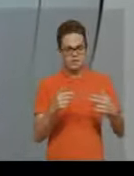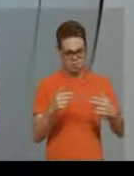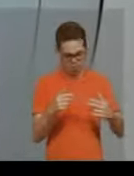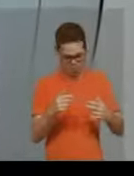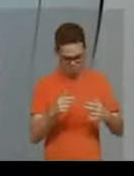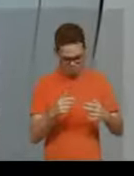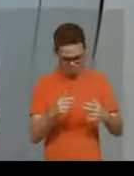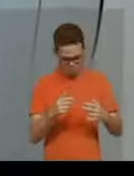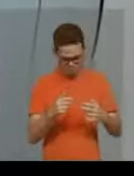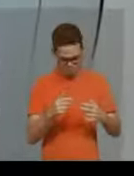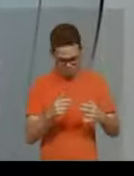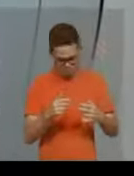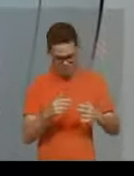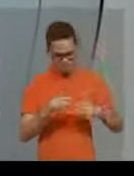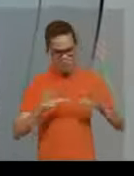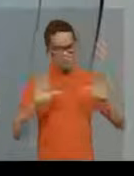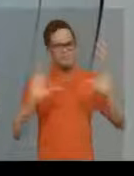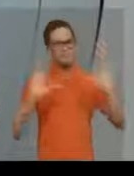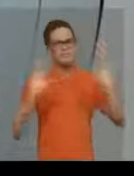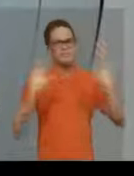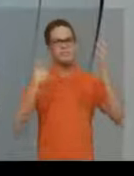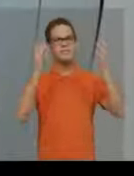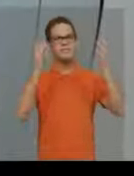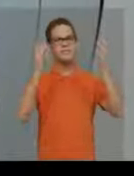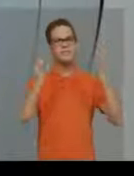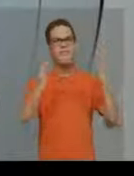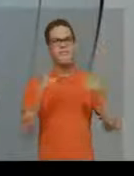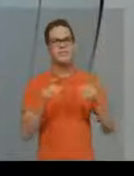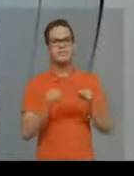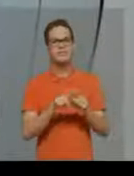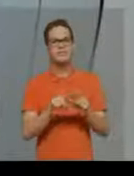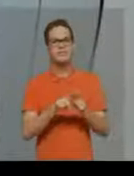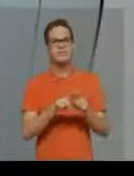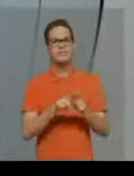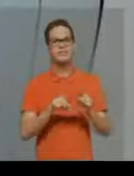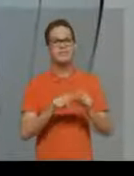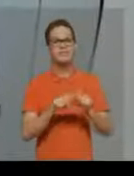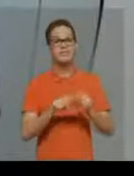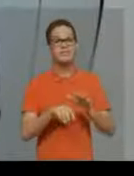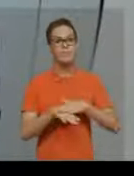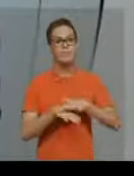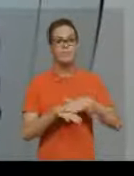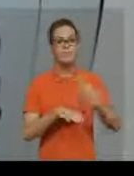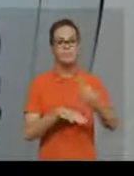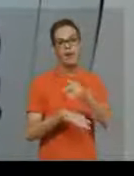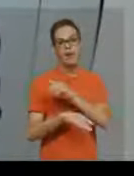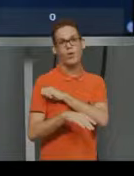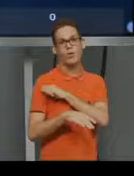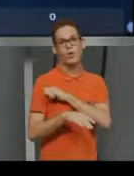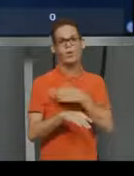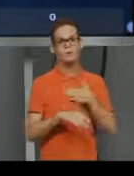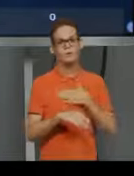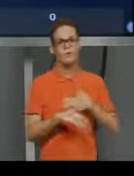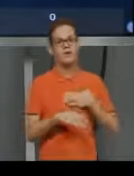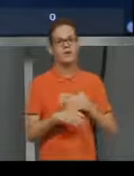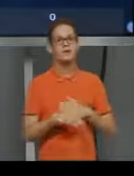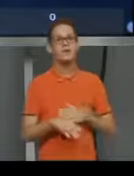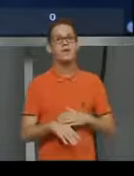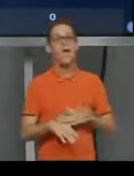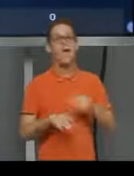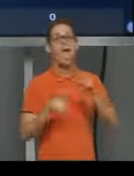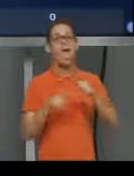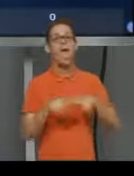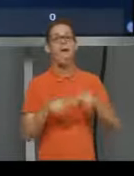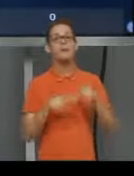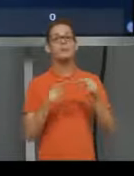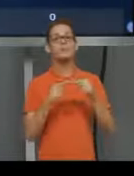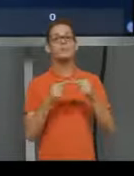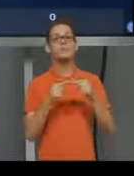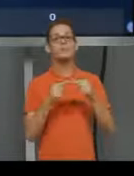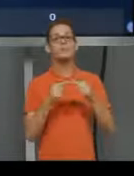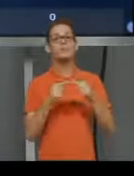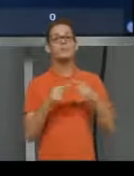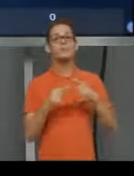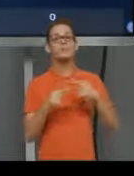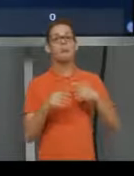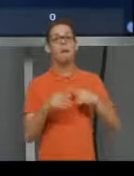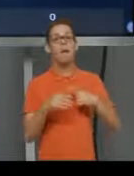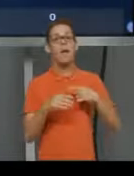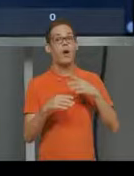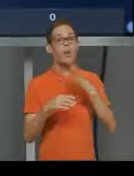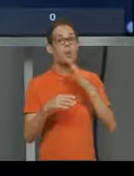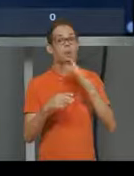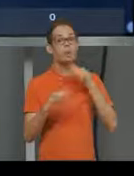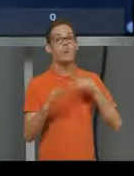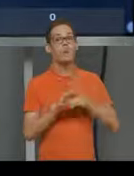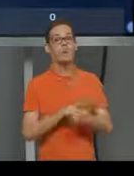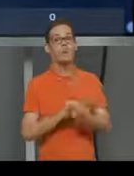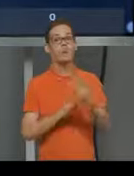para comemorar e fazer o aluno gostar. Um mergulho na cultura. Um mergulho na cultura e fazer ele gostar da língua,